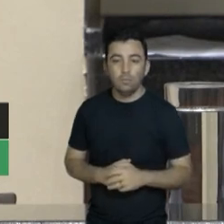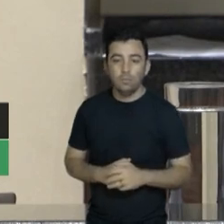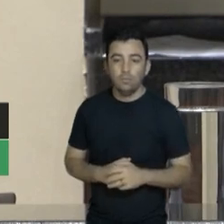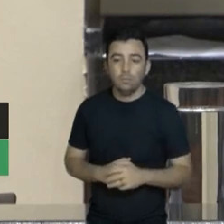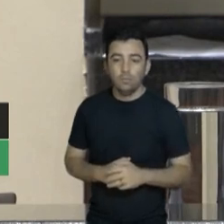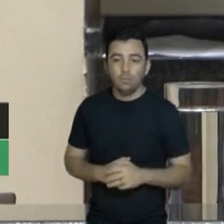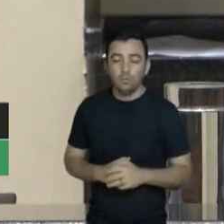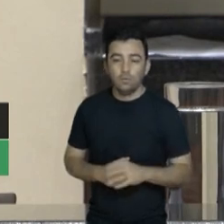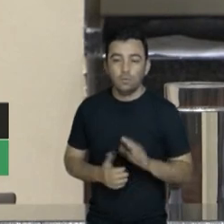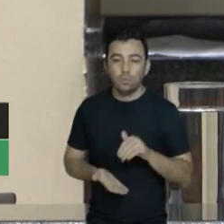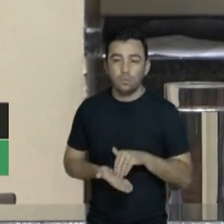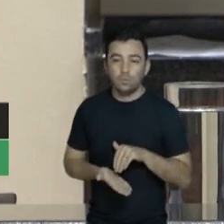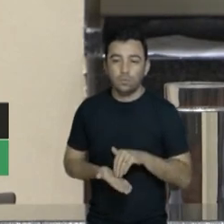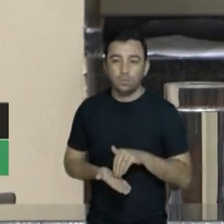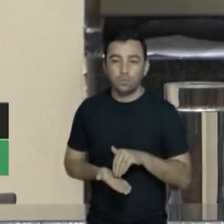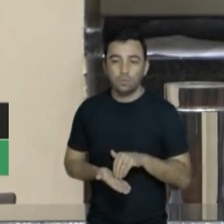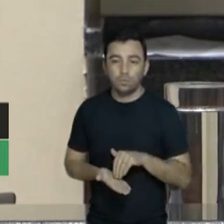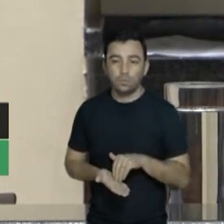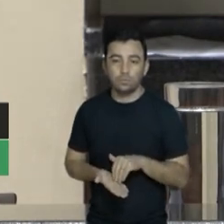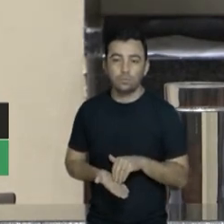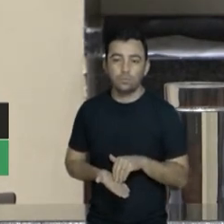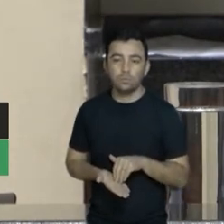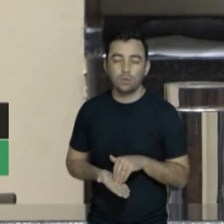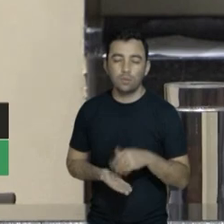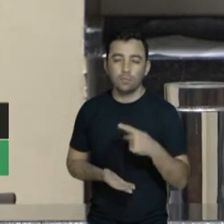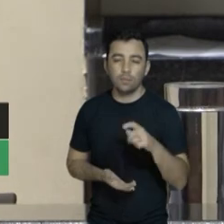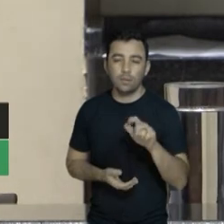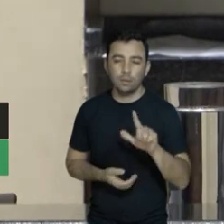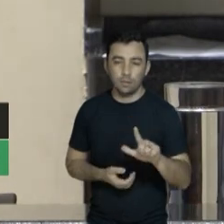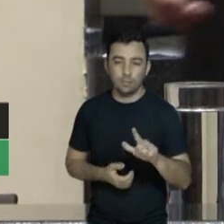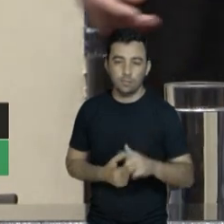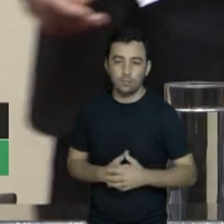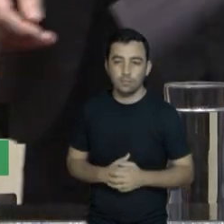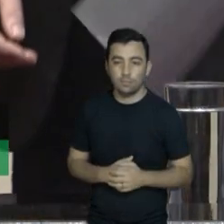E o último bloco pertence ao PL.